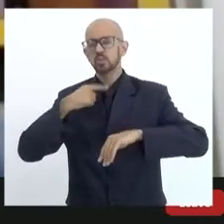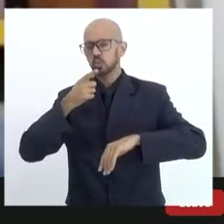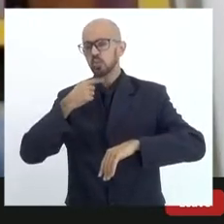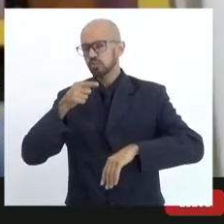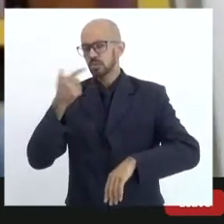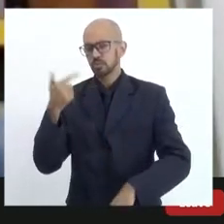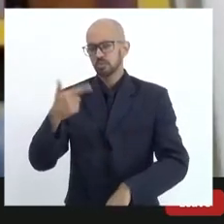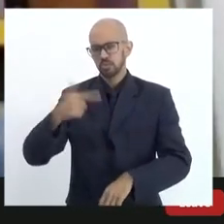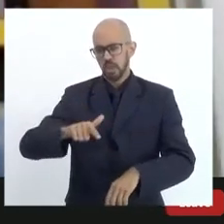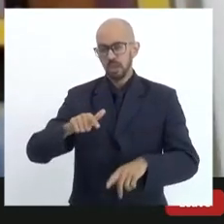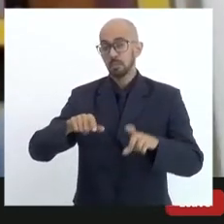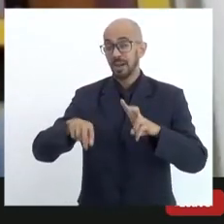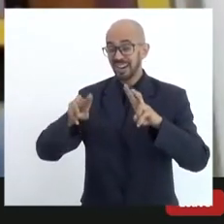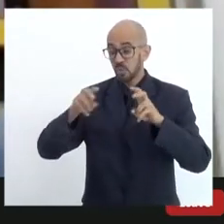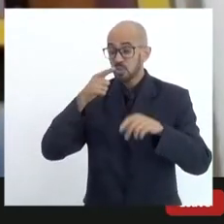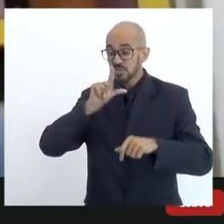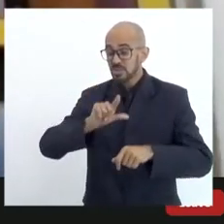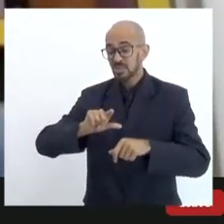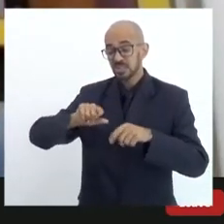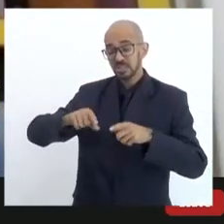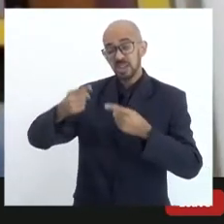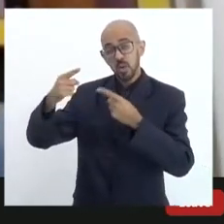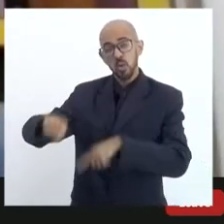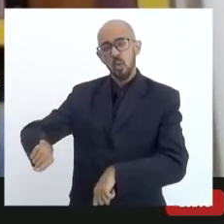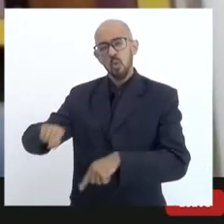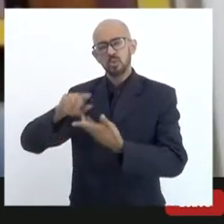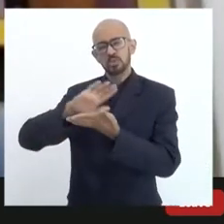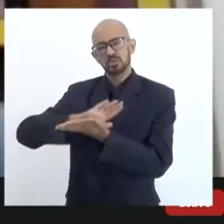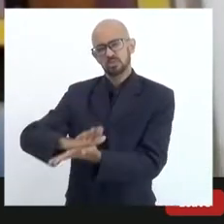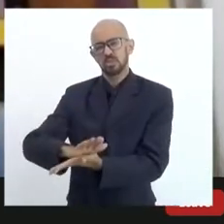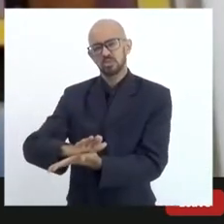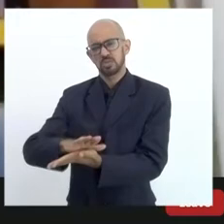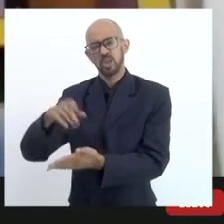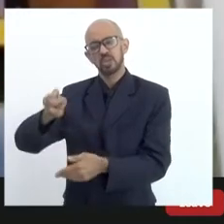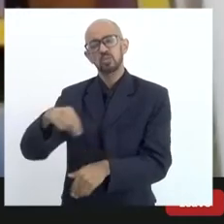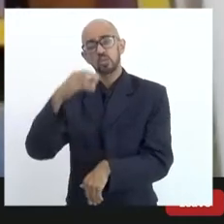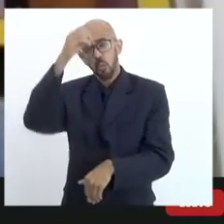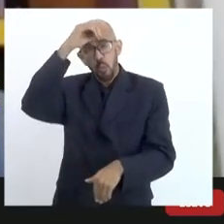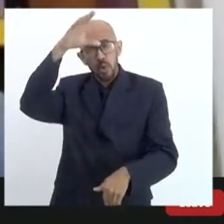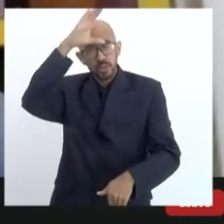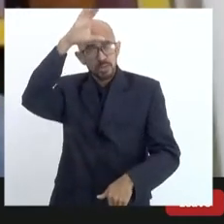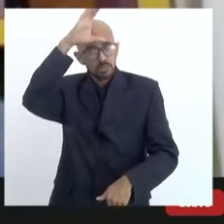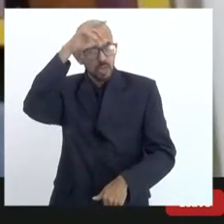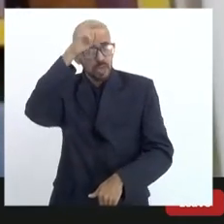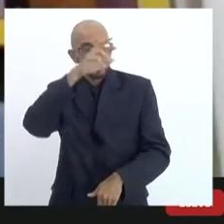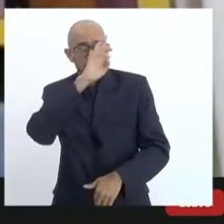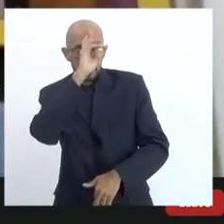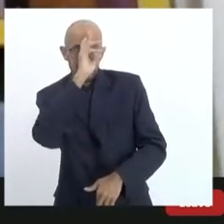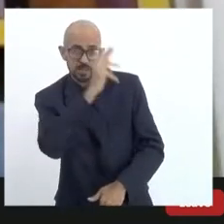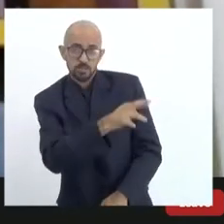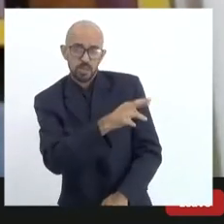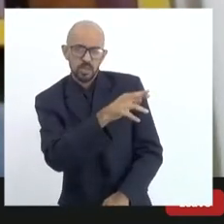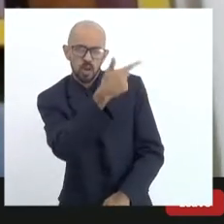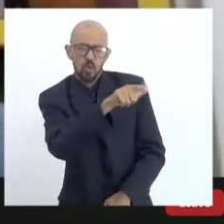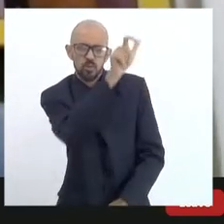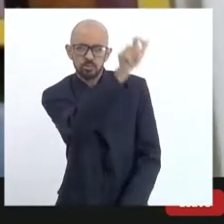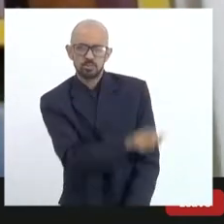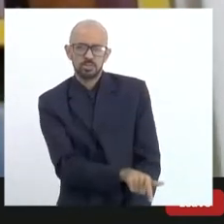à intolerância, ou melhor, do conhecimento do outro, né? Porque, no fundo, é isso, é do conhecimento do outro, do respeito ao